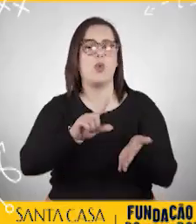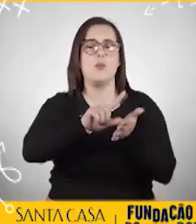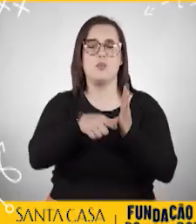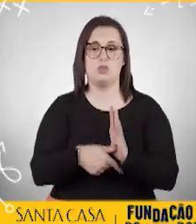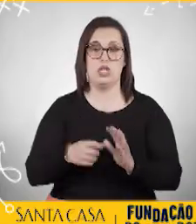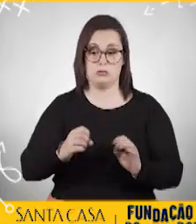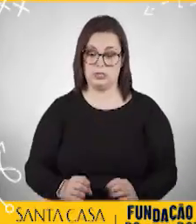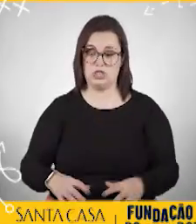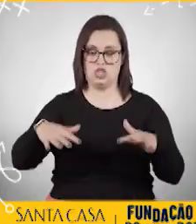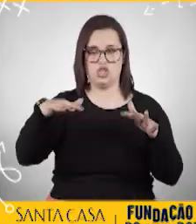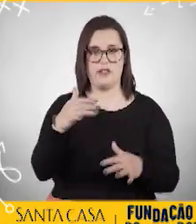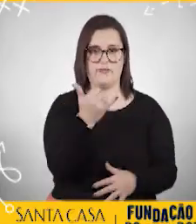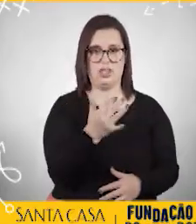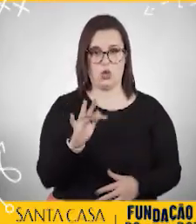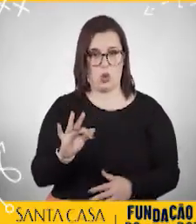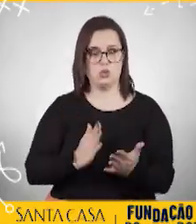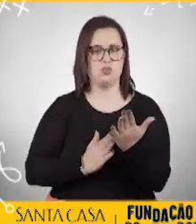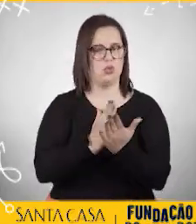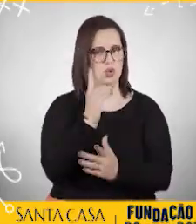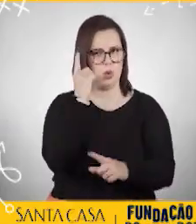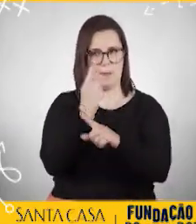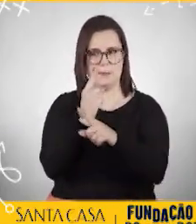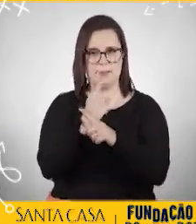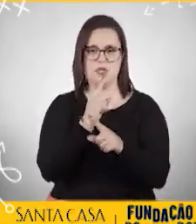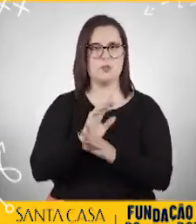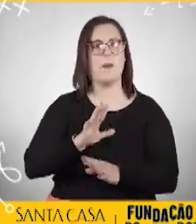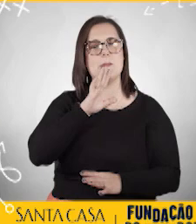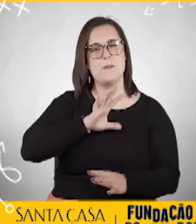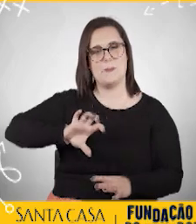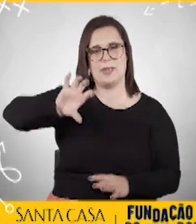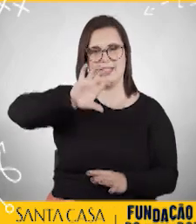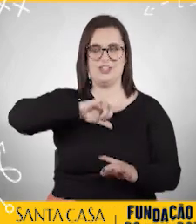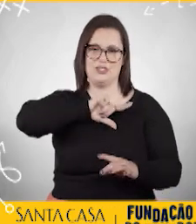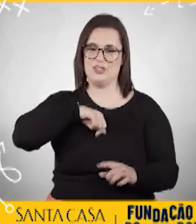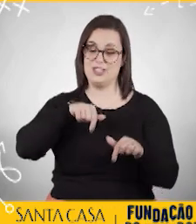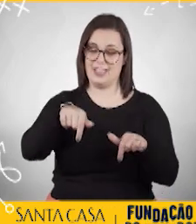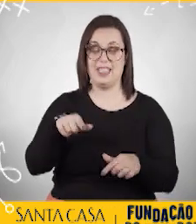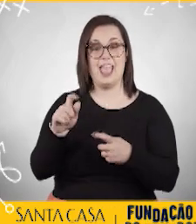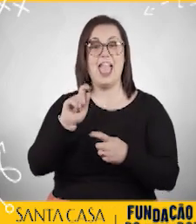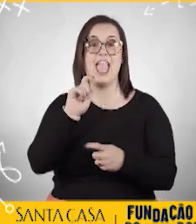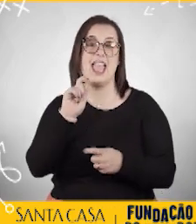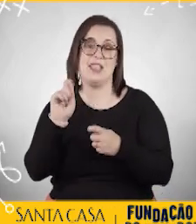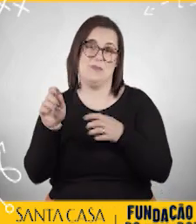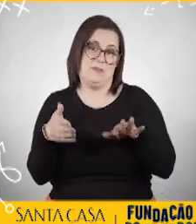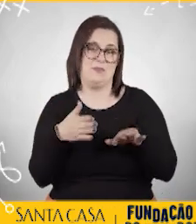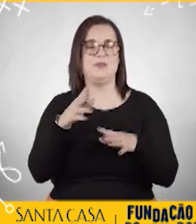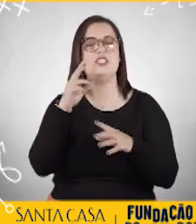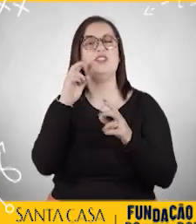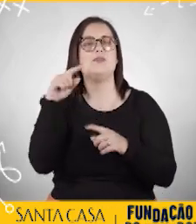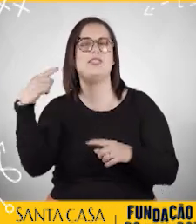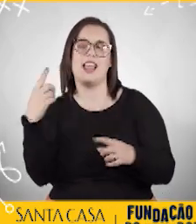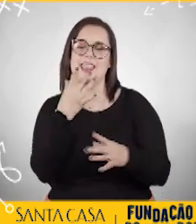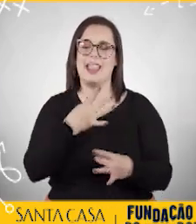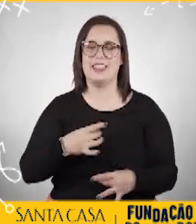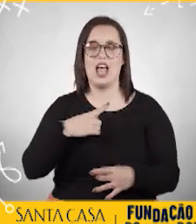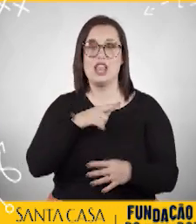O projeto Crescer 24 continua também a sua viagem pelo nosso país. Neste episódio especial de Natal, voltamos a